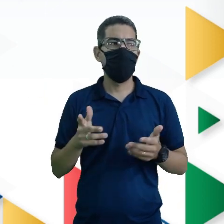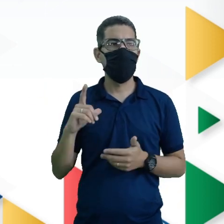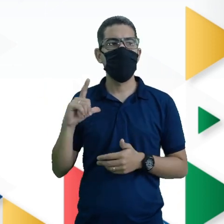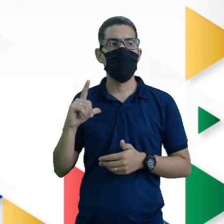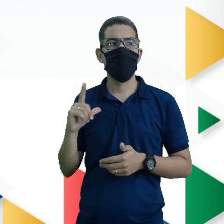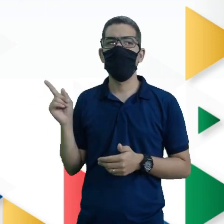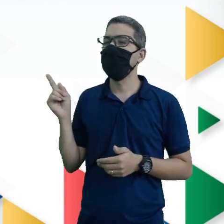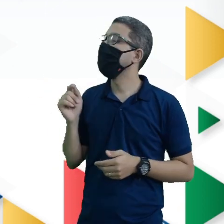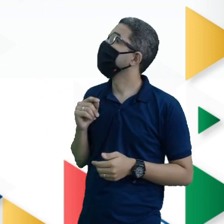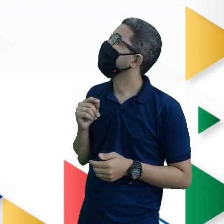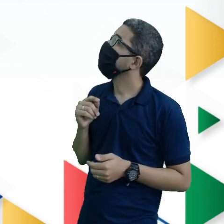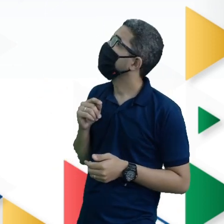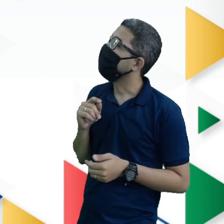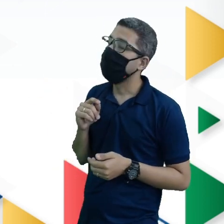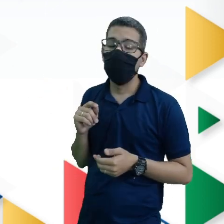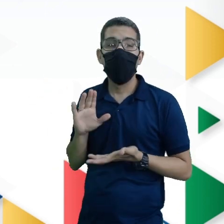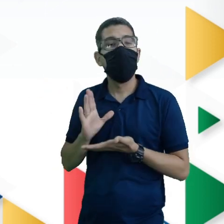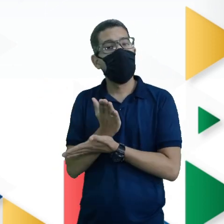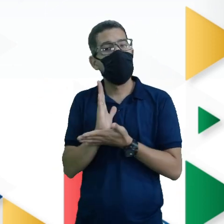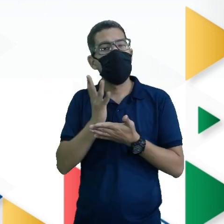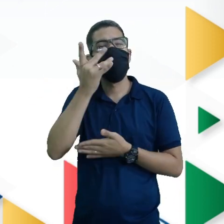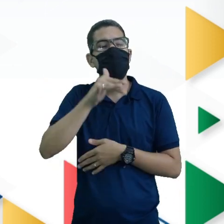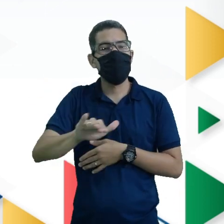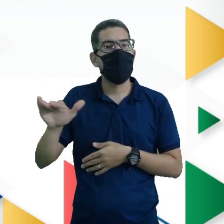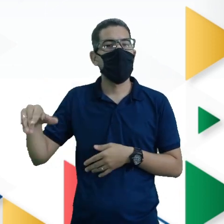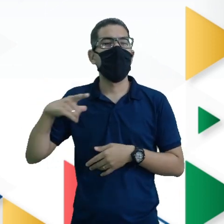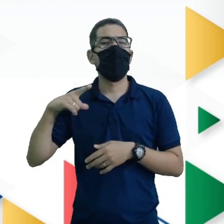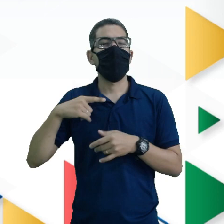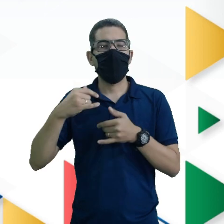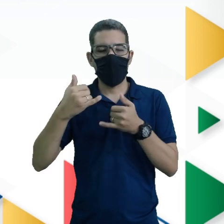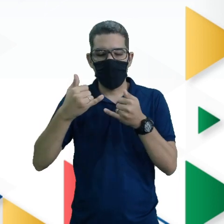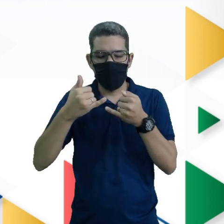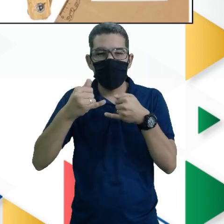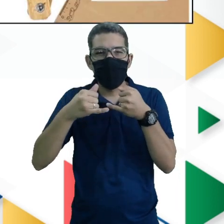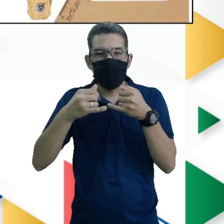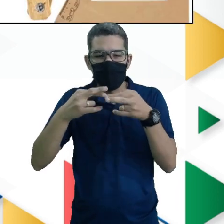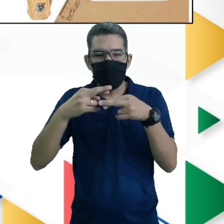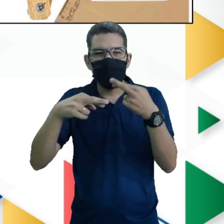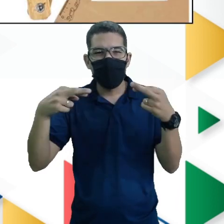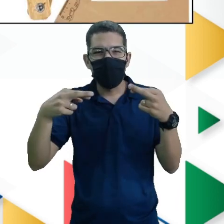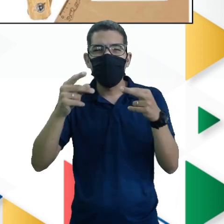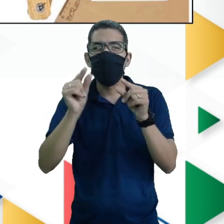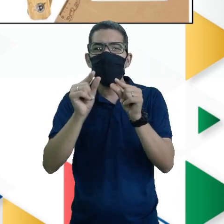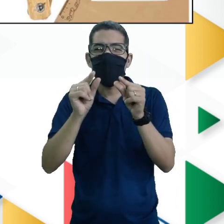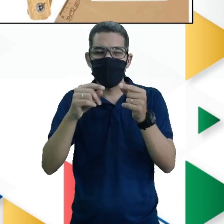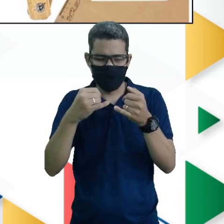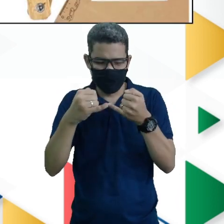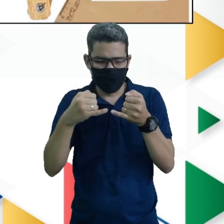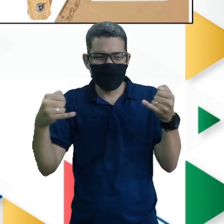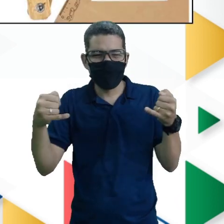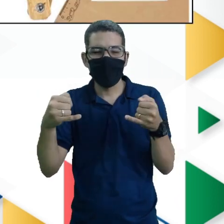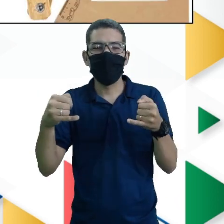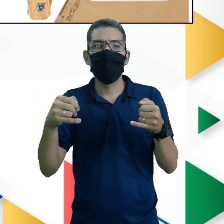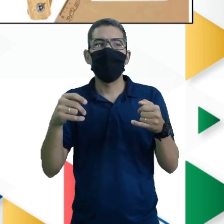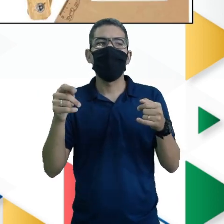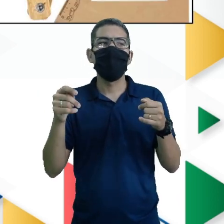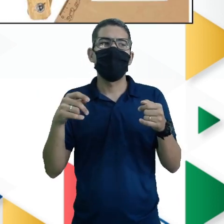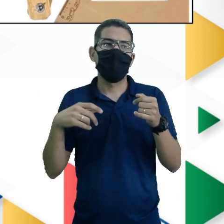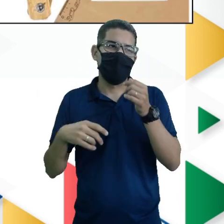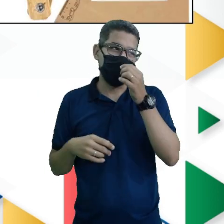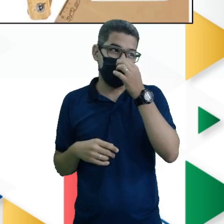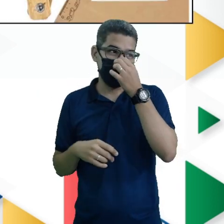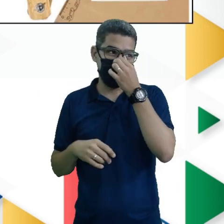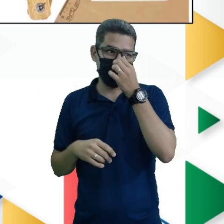barbante para a criançada lá nos anos iniciais, tá? Mas usamos também esses instrumentos aí, ó. Você já me viu usar? Se